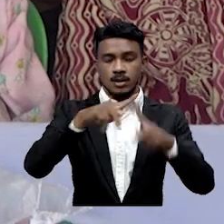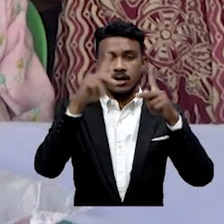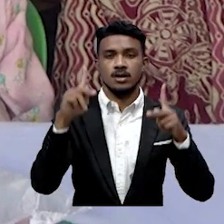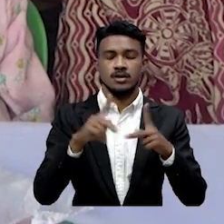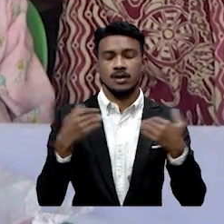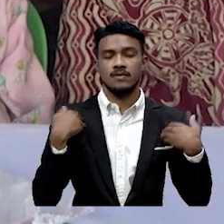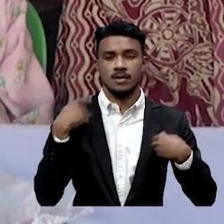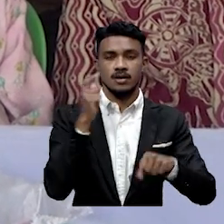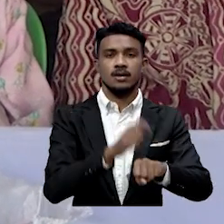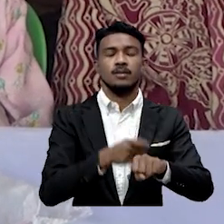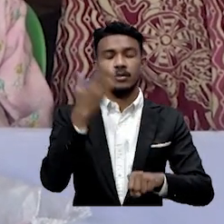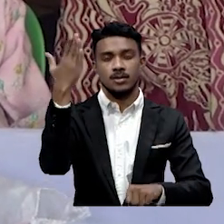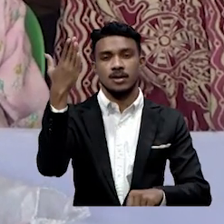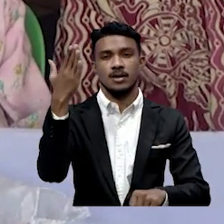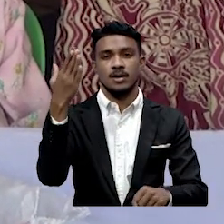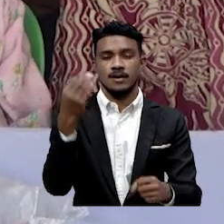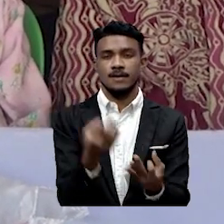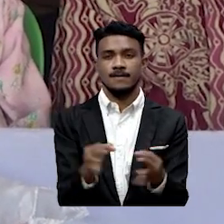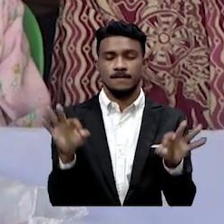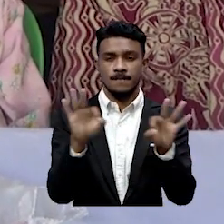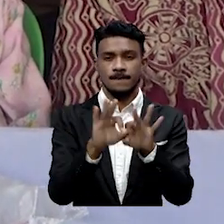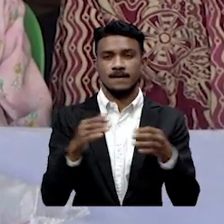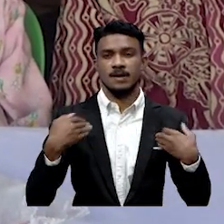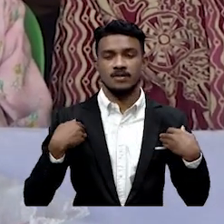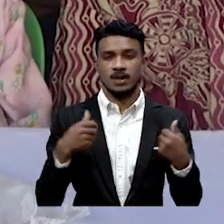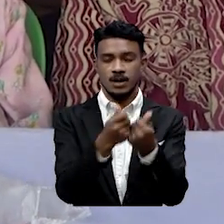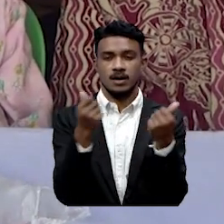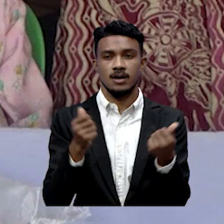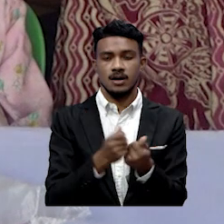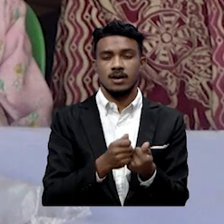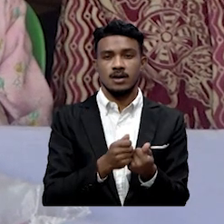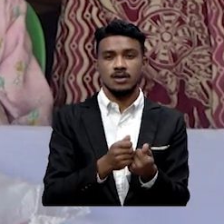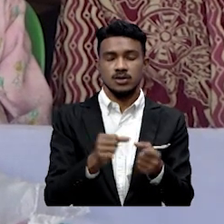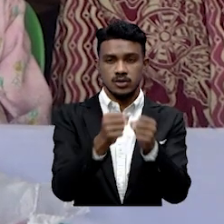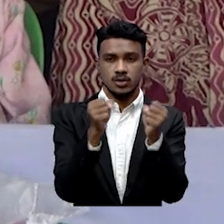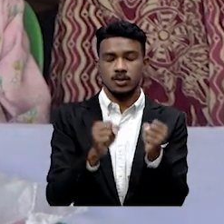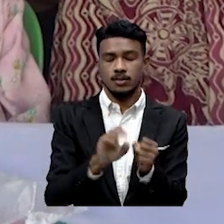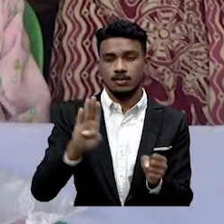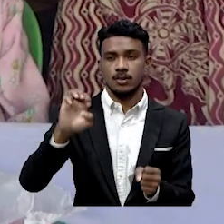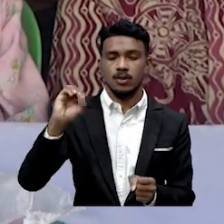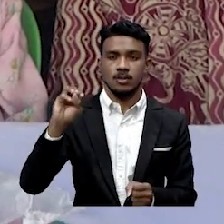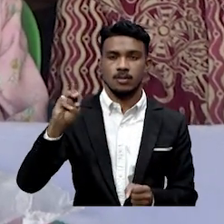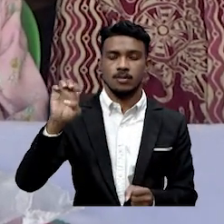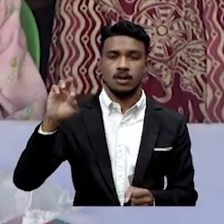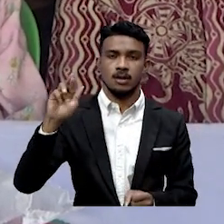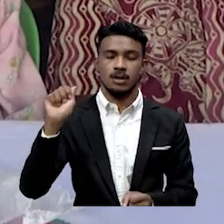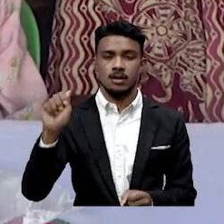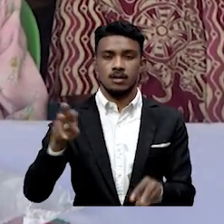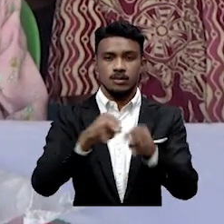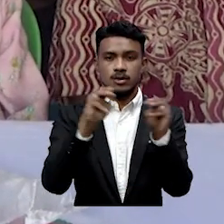na ba. Liliu ia atual aldeia Bukmera Sukulorema, posto administrativo Bazartete, município